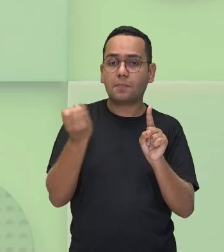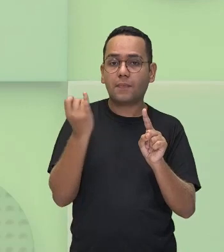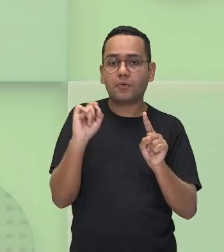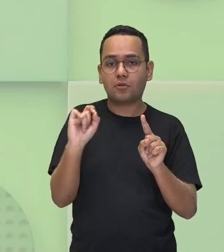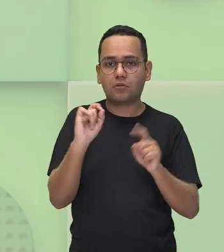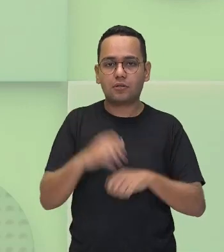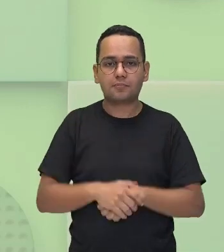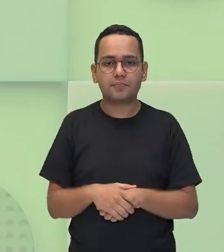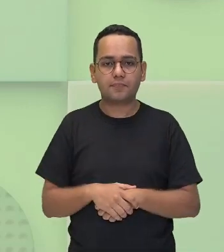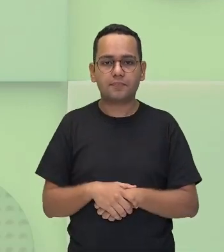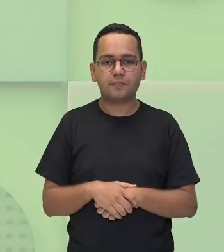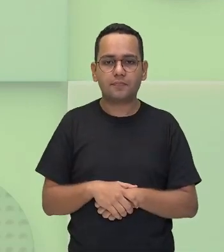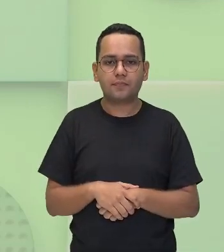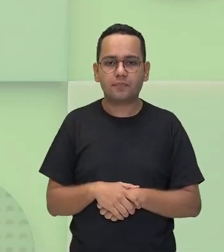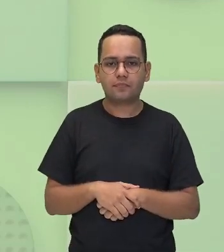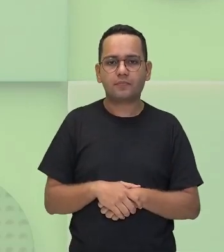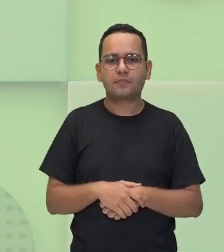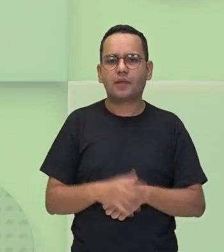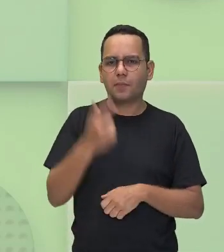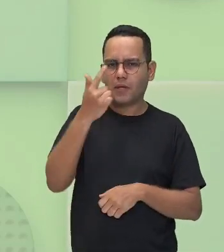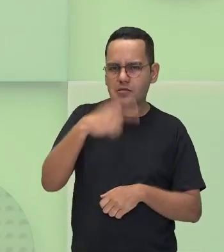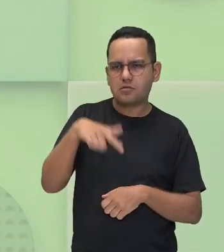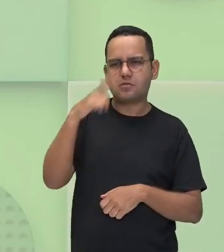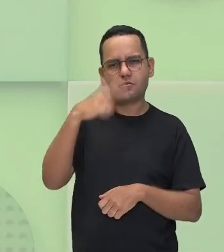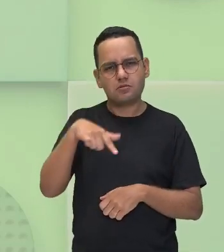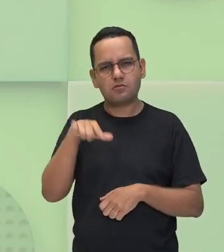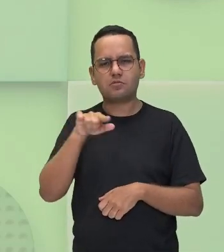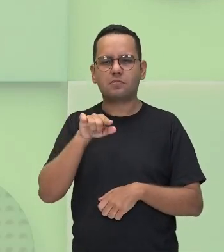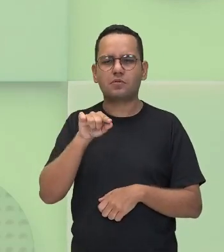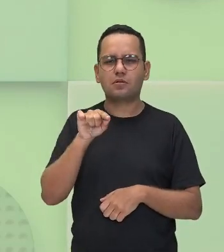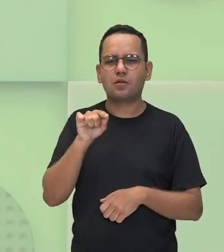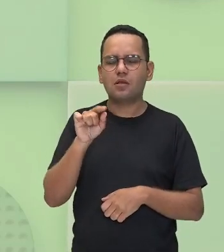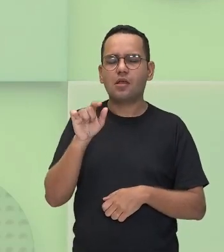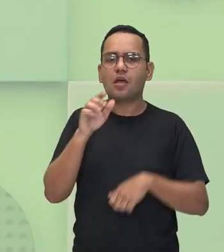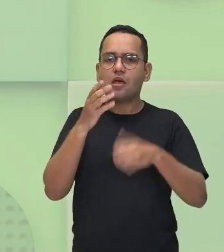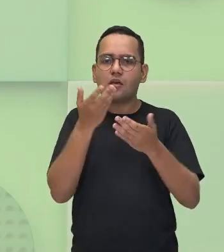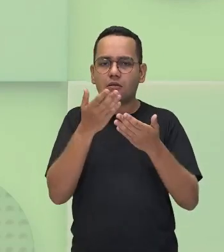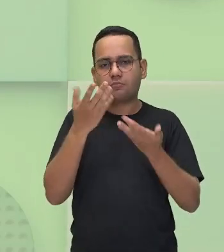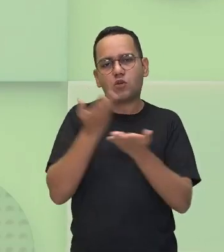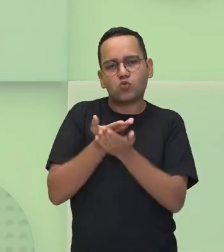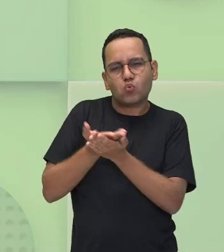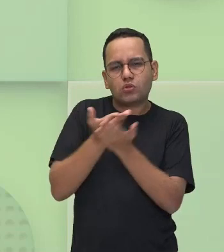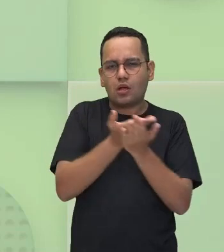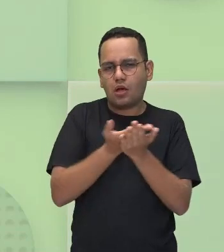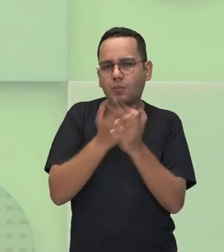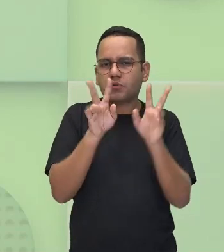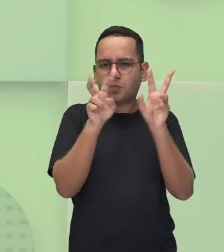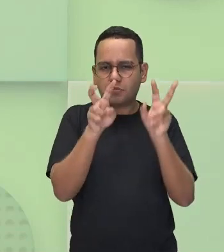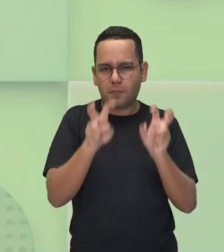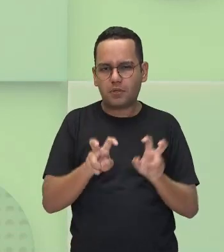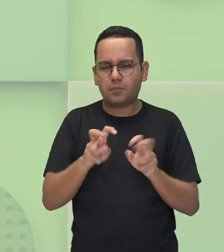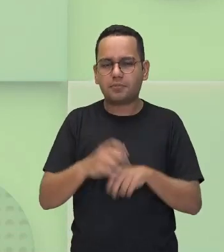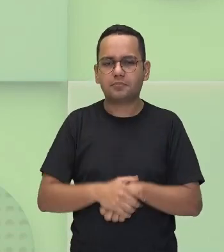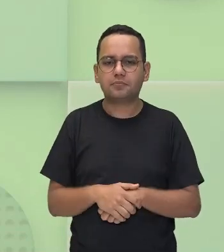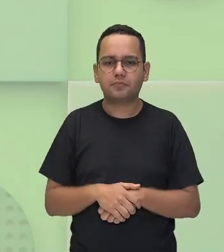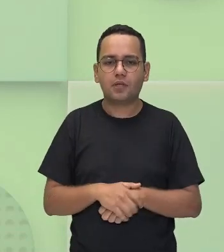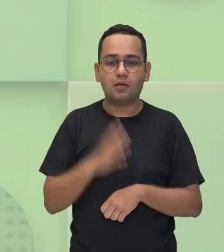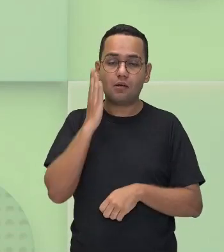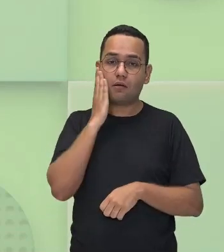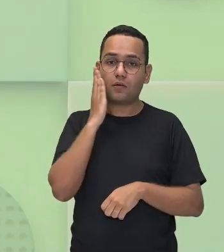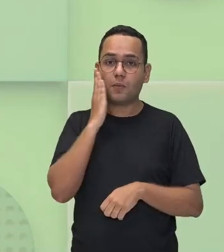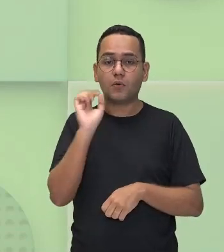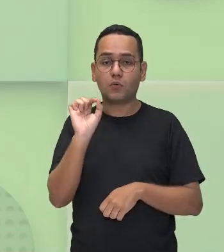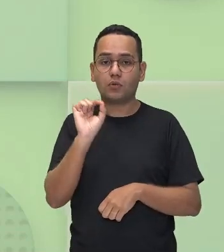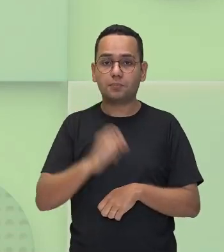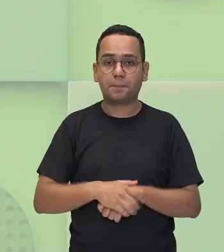nós repetirmos esses nomes, nós comentarmos e estudarmos sobre ele para que a gente possa saber que as ações